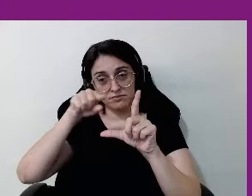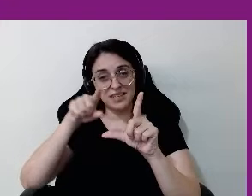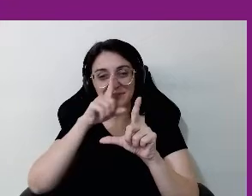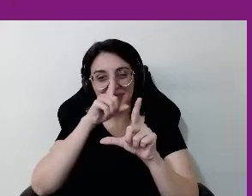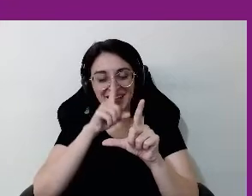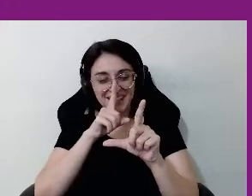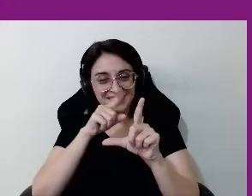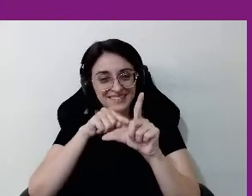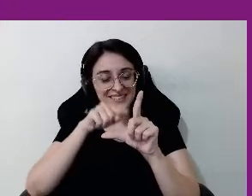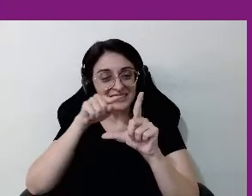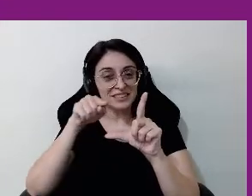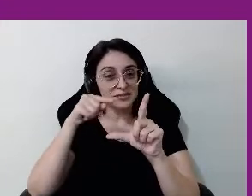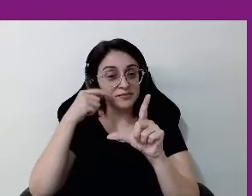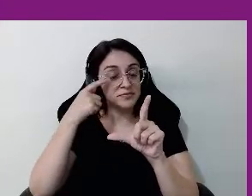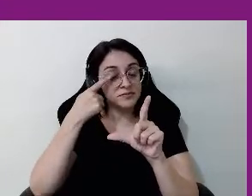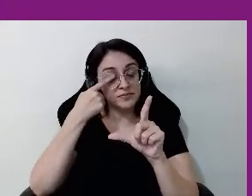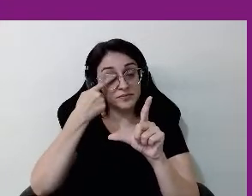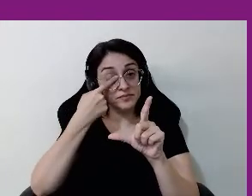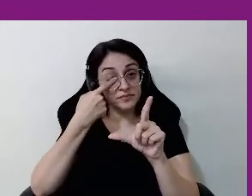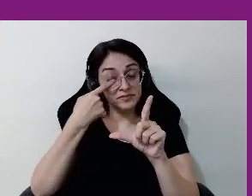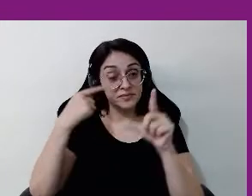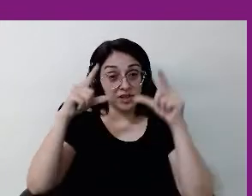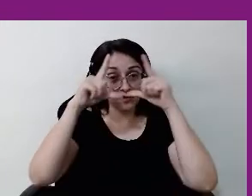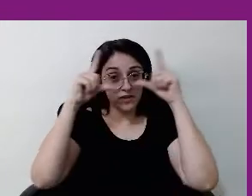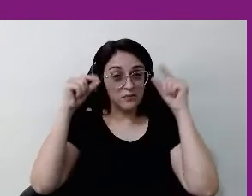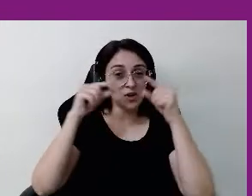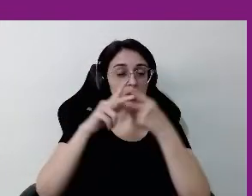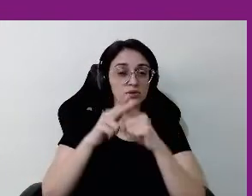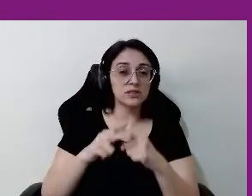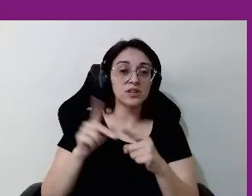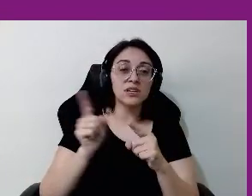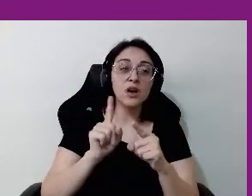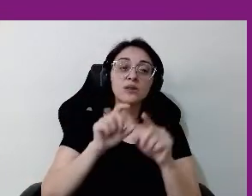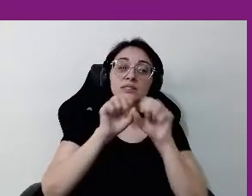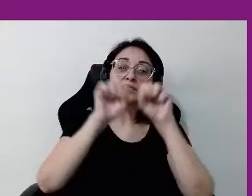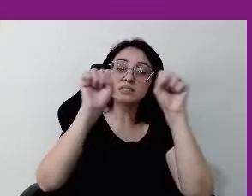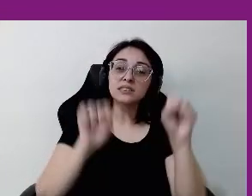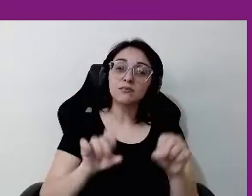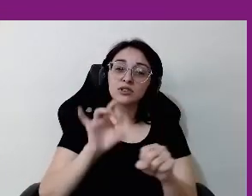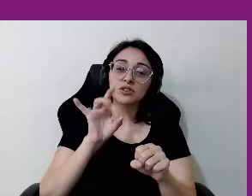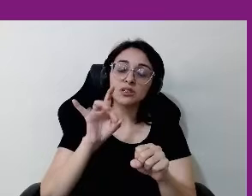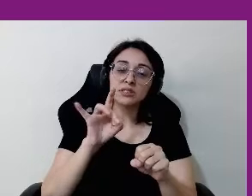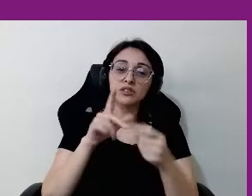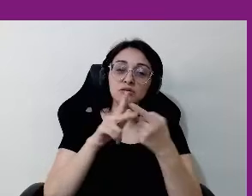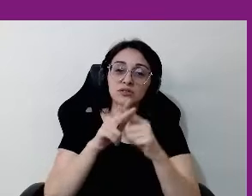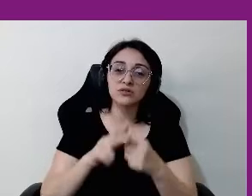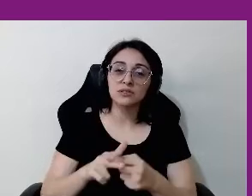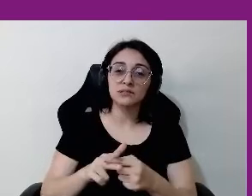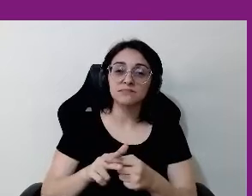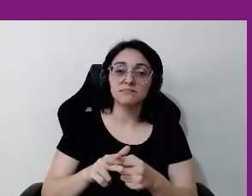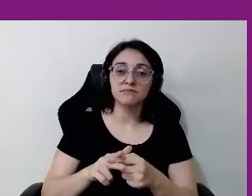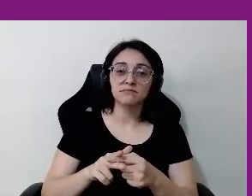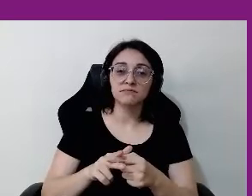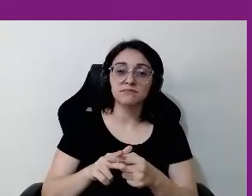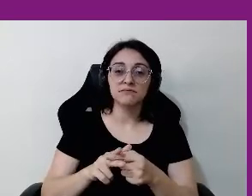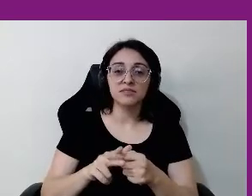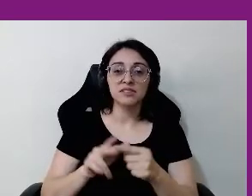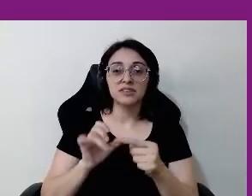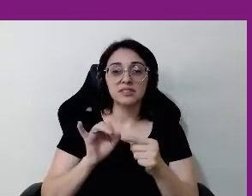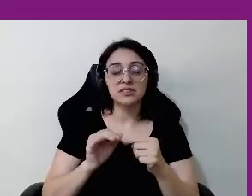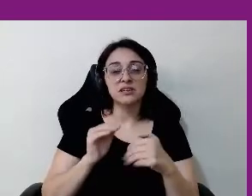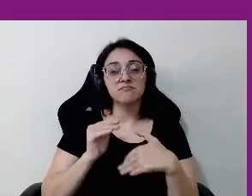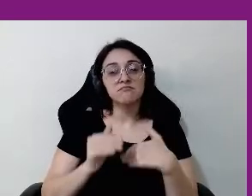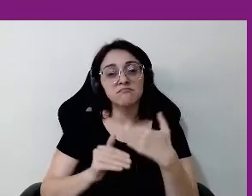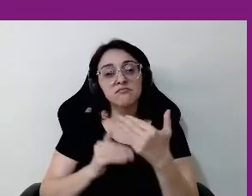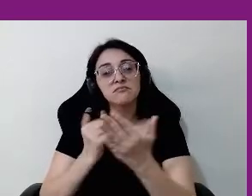Então, não eram os enfermeiros ajustando, e sim o sistema automático. Se nós dermos um